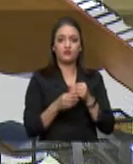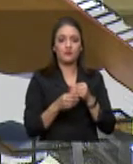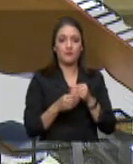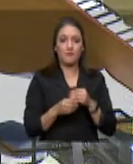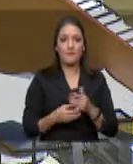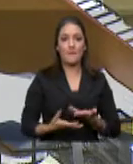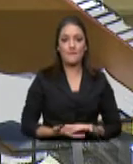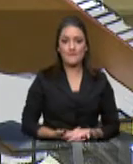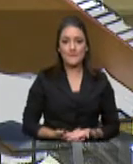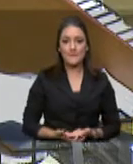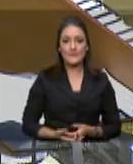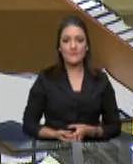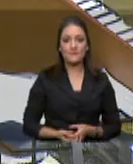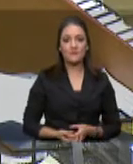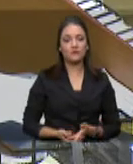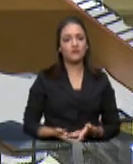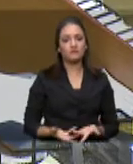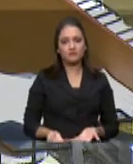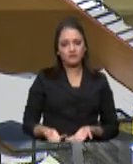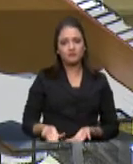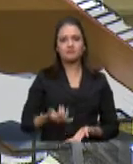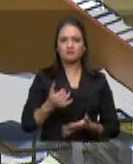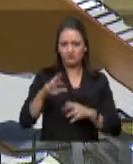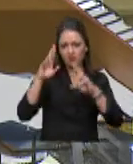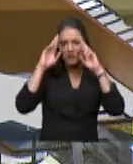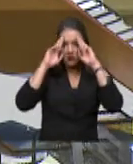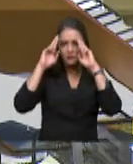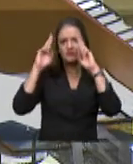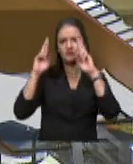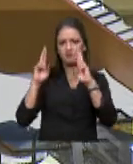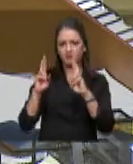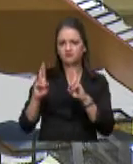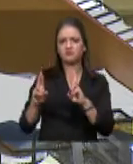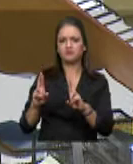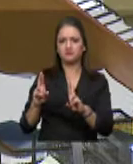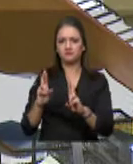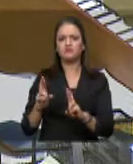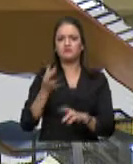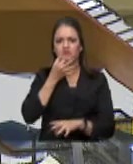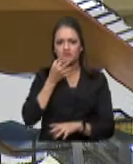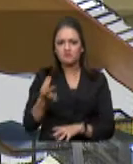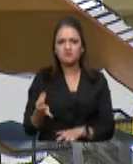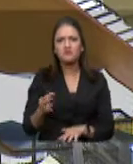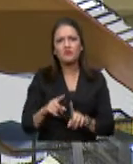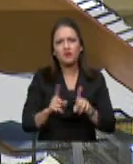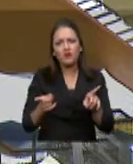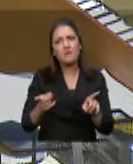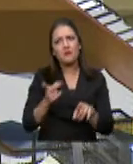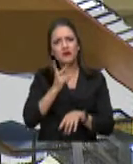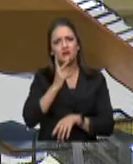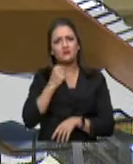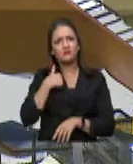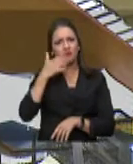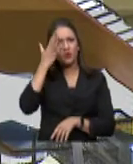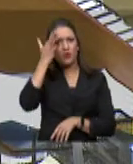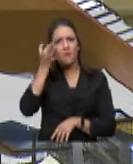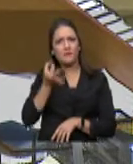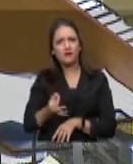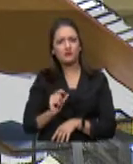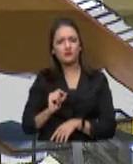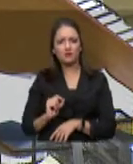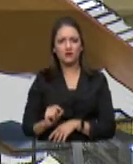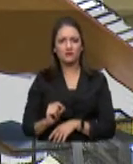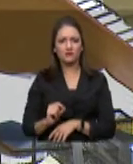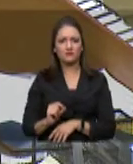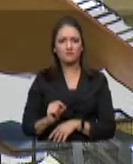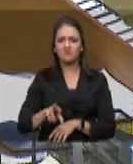Eu entendo, com a mais respeitosa vênia e permitindo, inclusive, alguma correção, pelo que eu compreendi, talvez seja o caso de